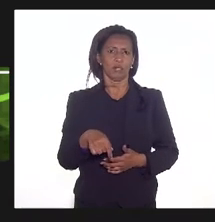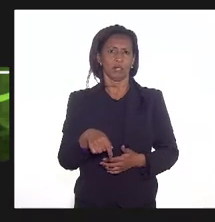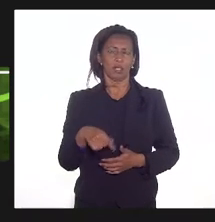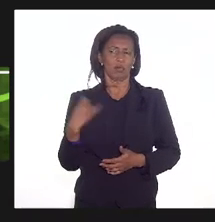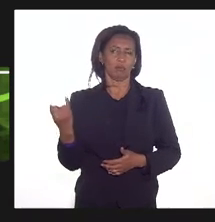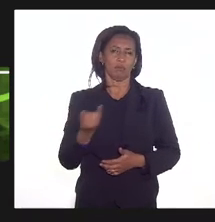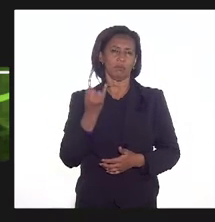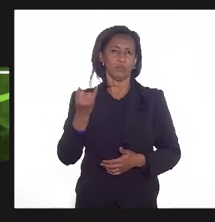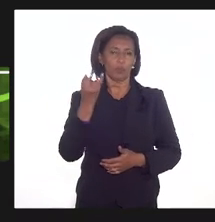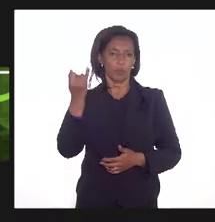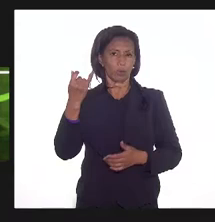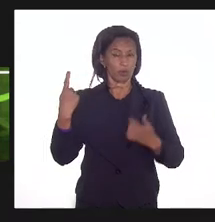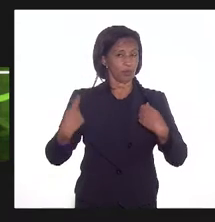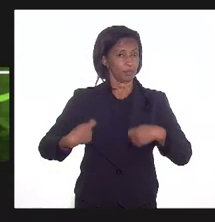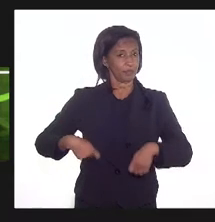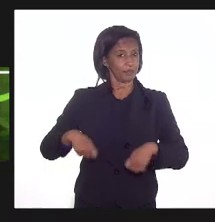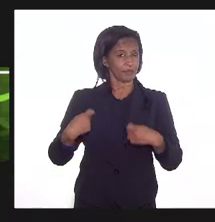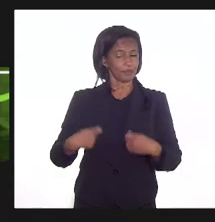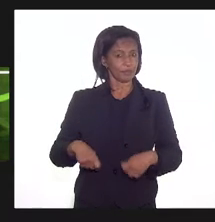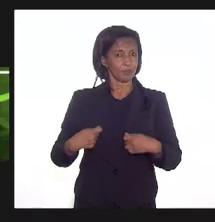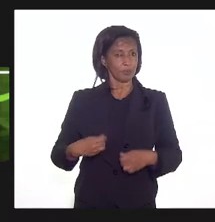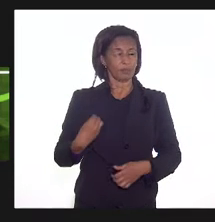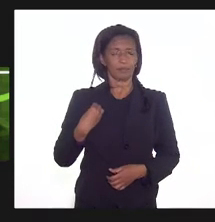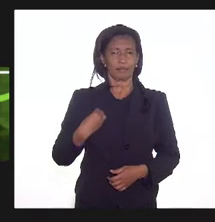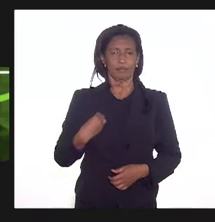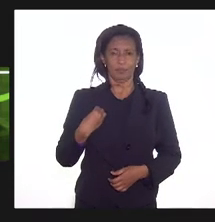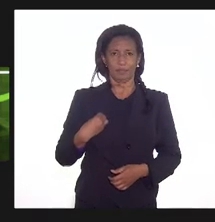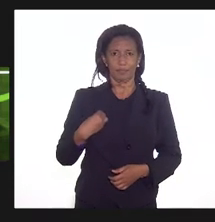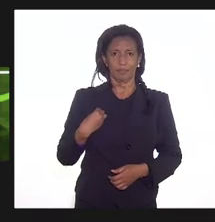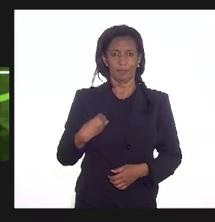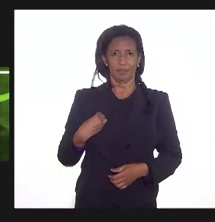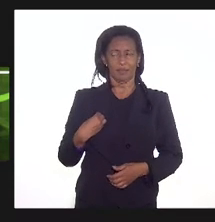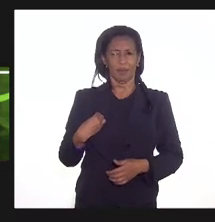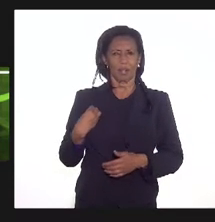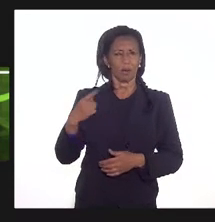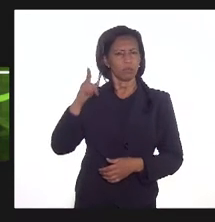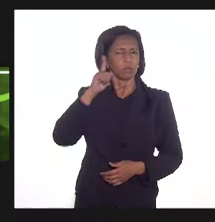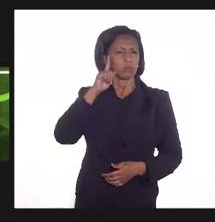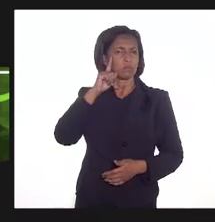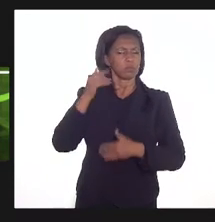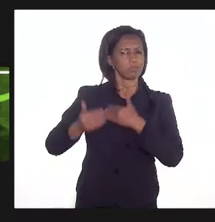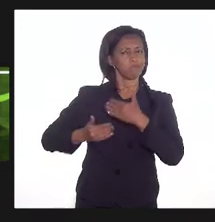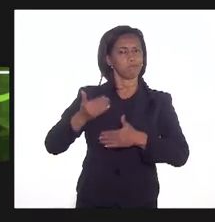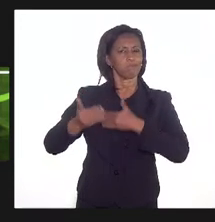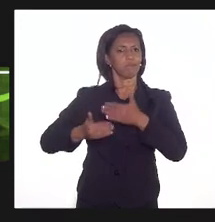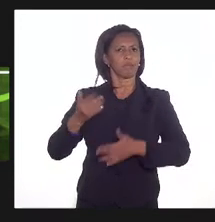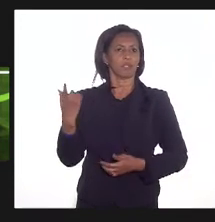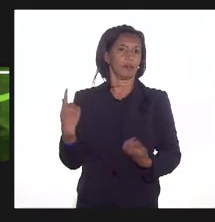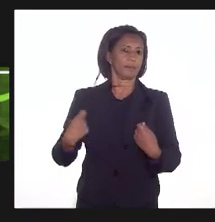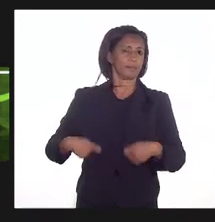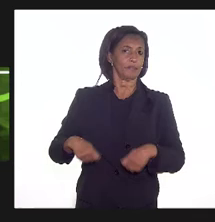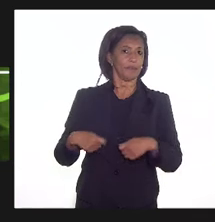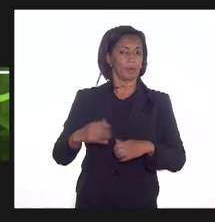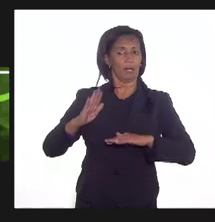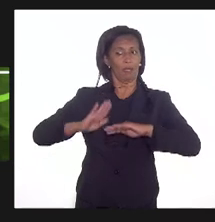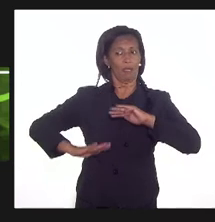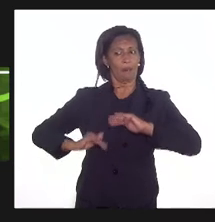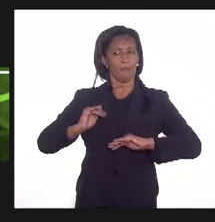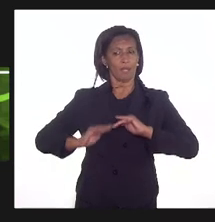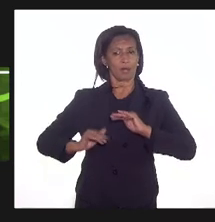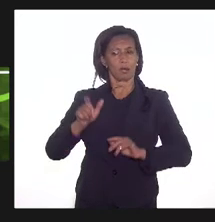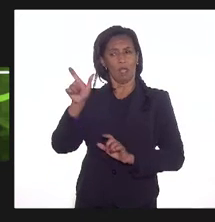muito importante que a gente precisa viver e vivenciar nesse momento a gente precisa capacitar